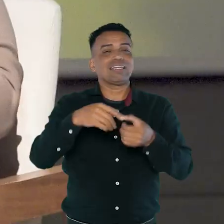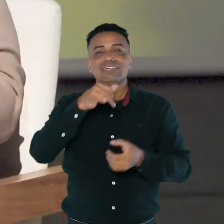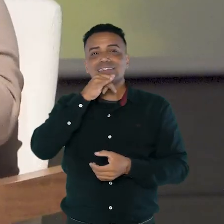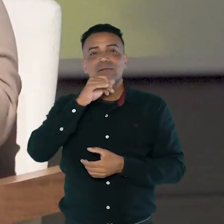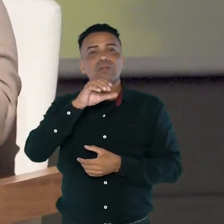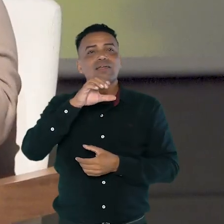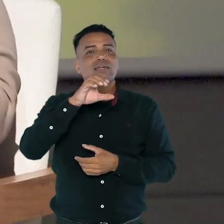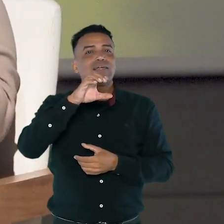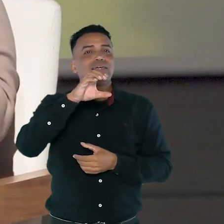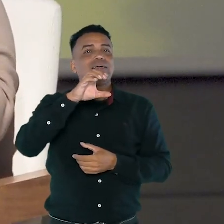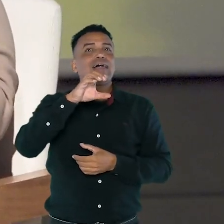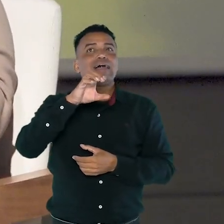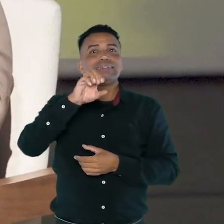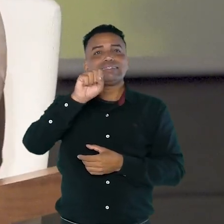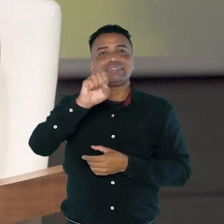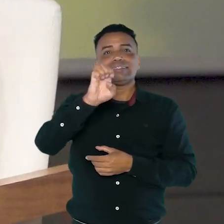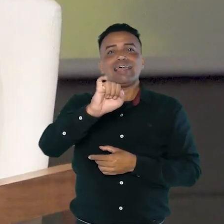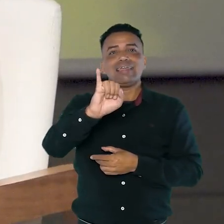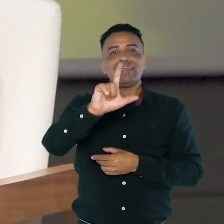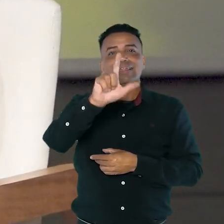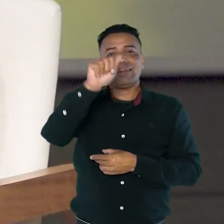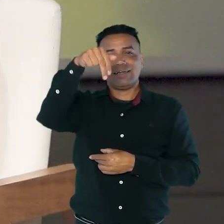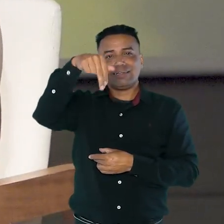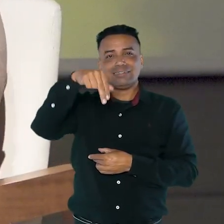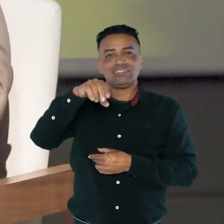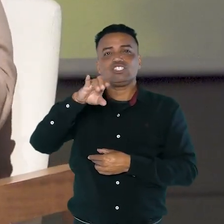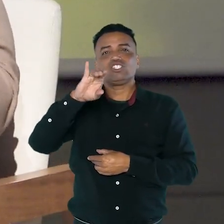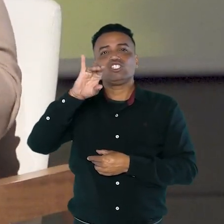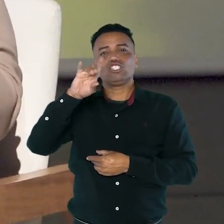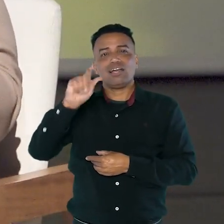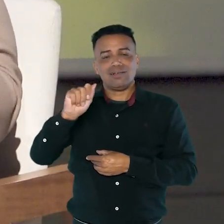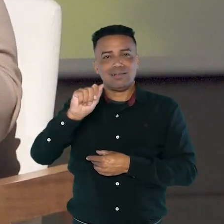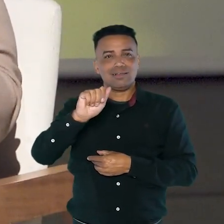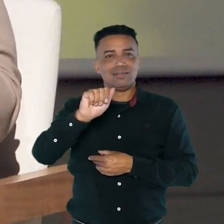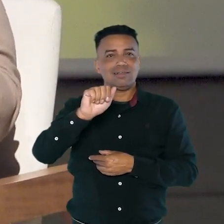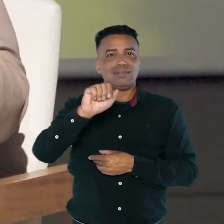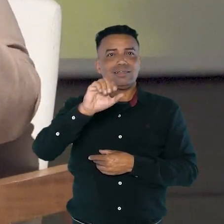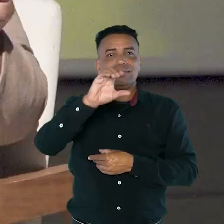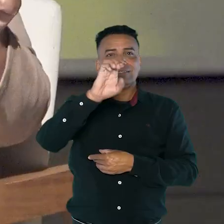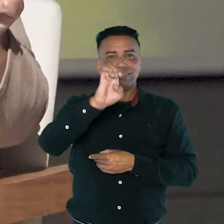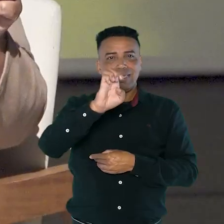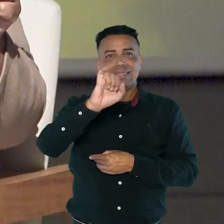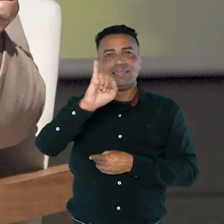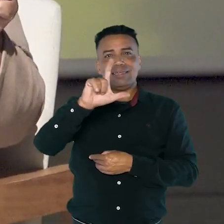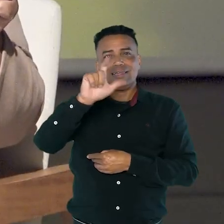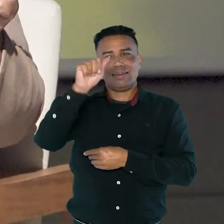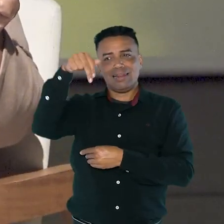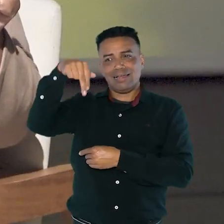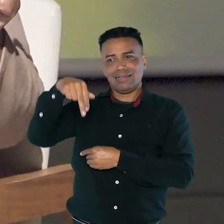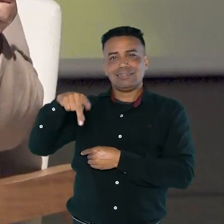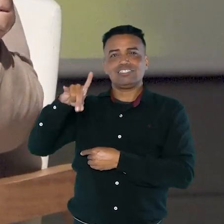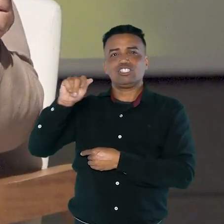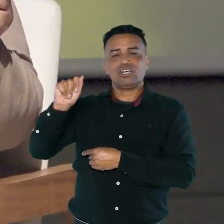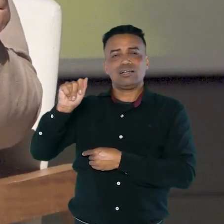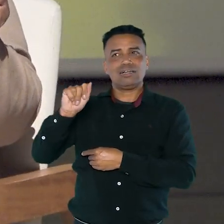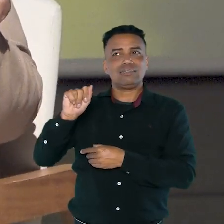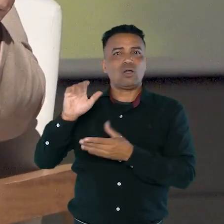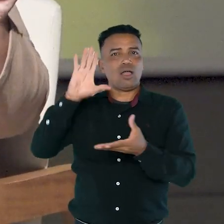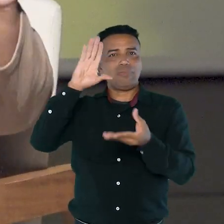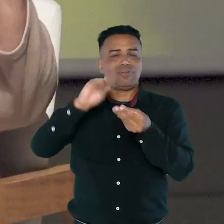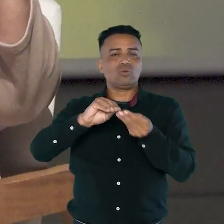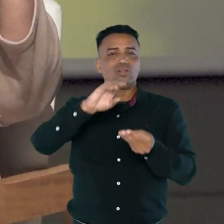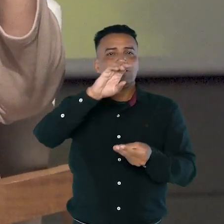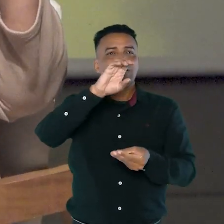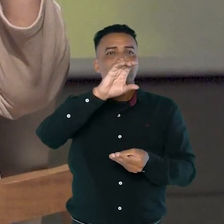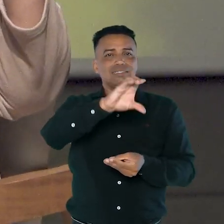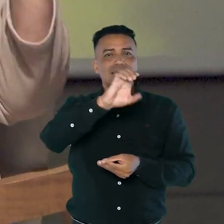por exemplo, o nome Ceilândia vem da abreviatura CI,